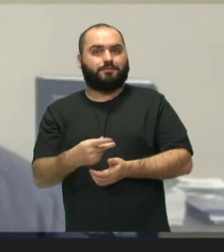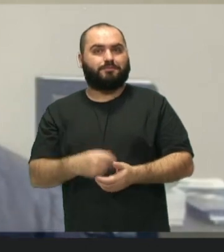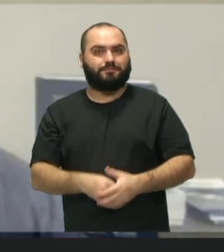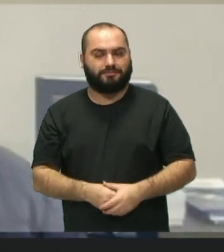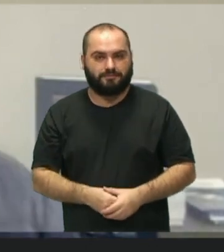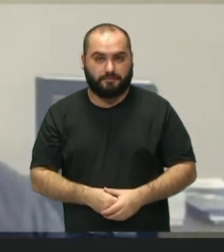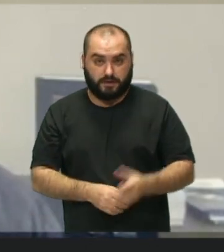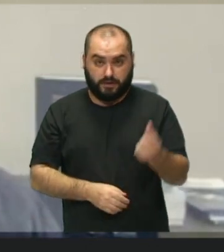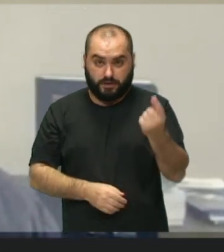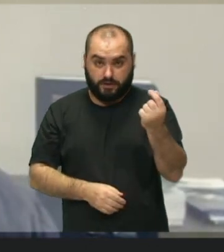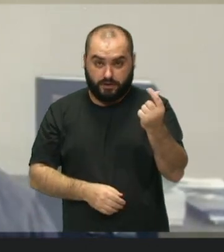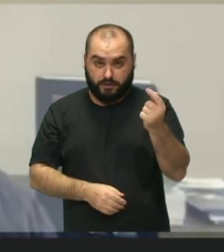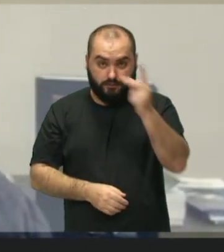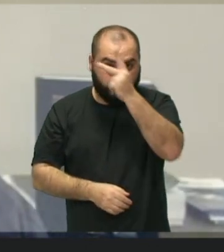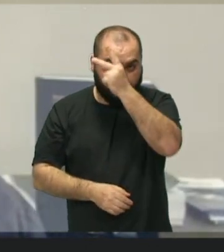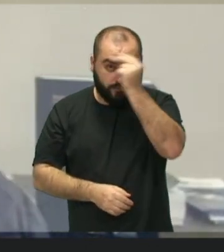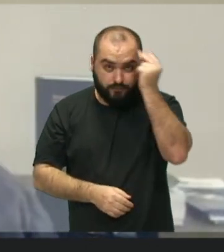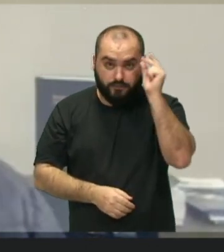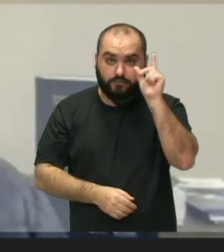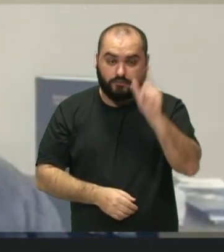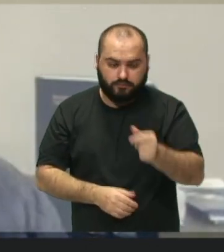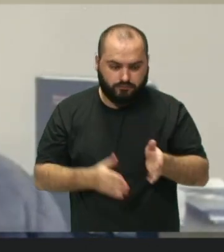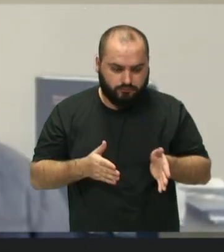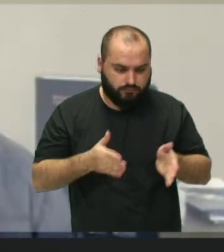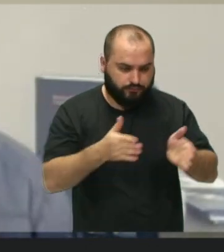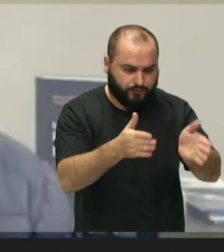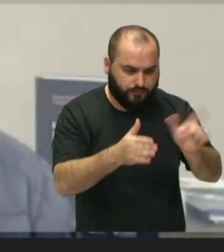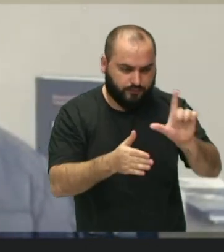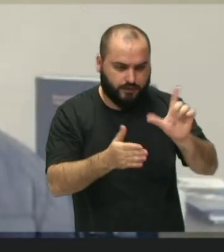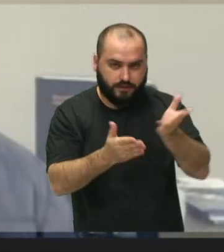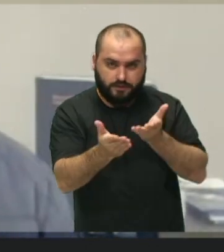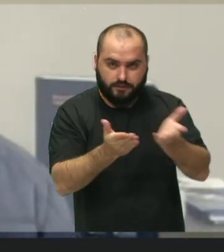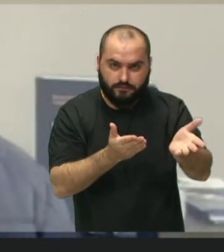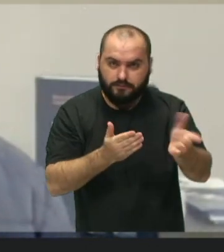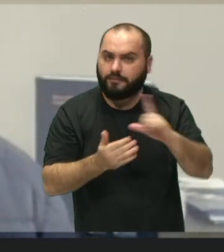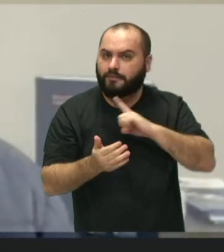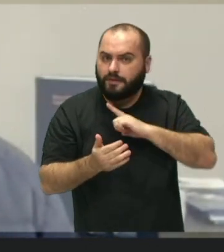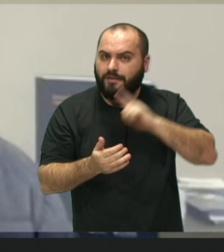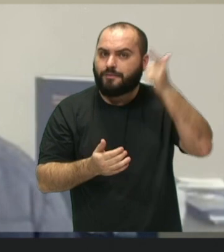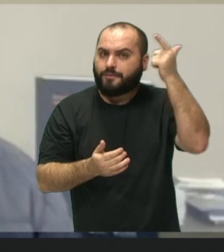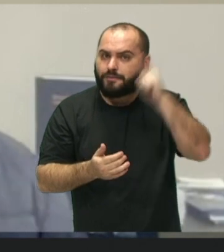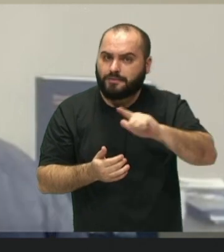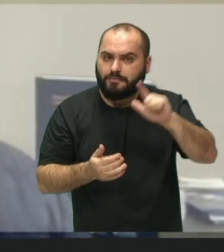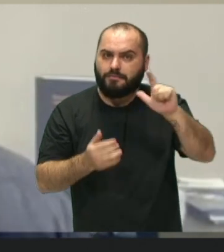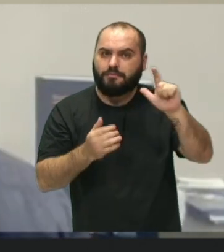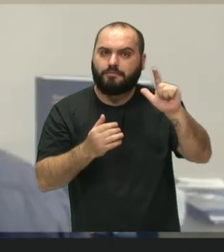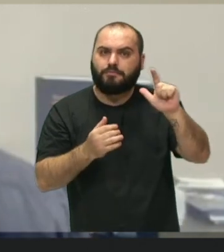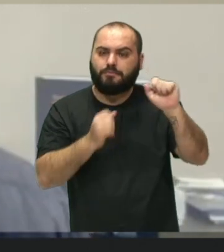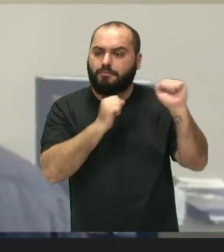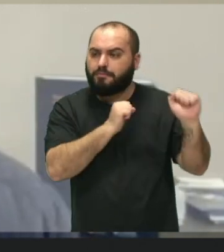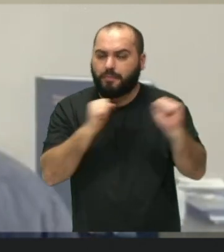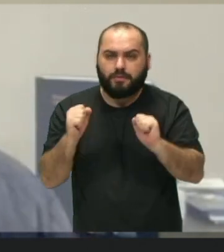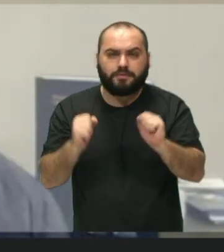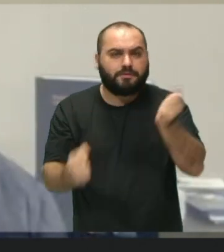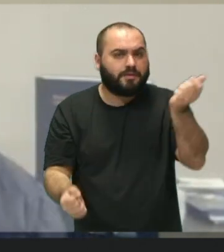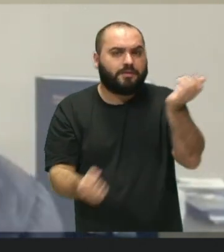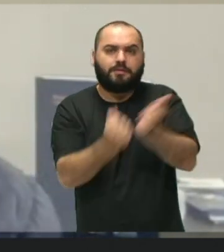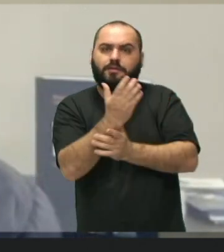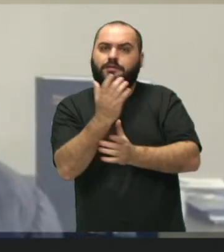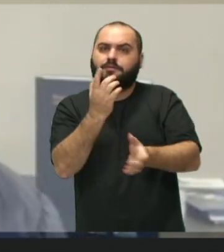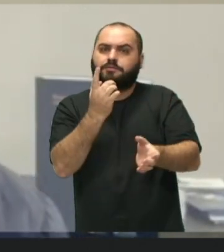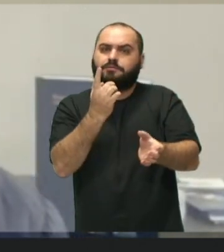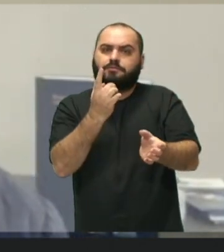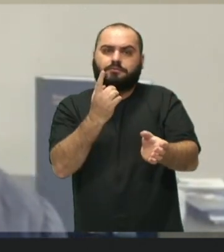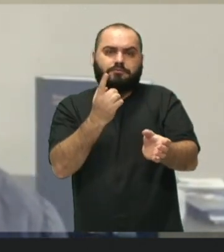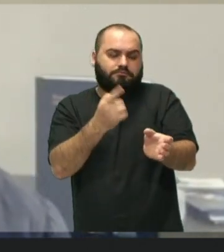recursos públicos são direcionados para as licitações e nós temos aí a possibilidade de fazer, exercer cidadania, né? Então, eu acho que esse é